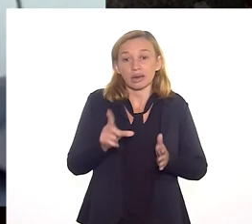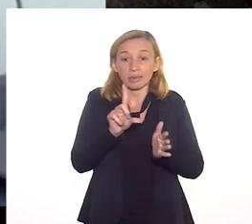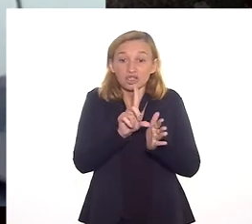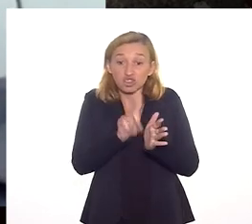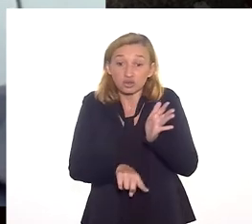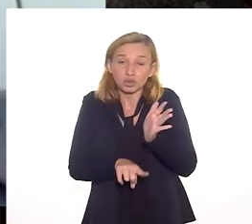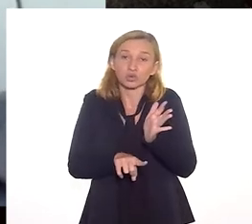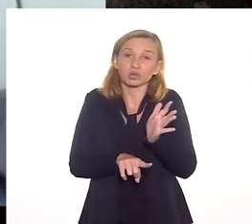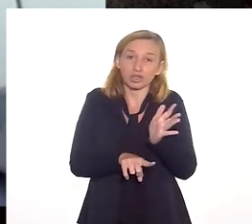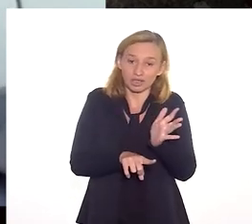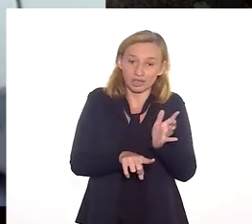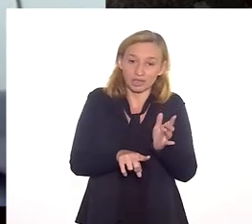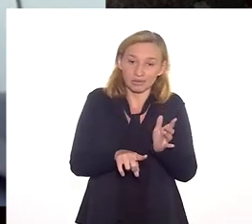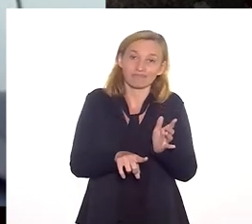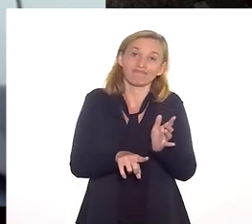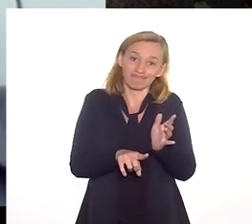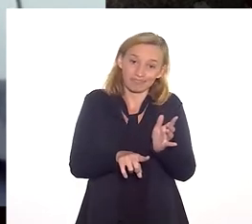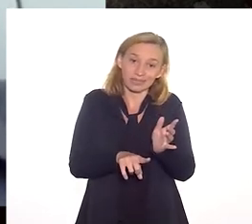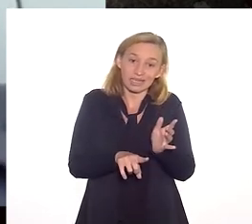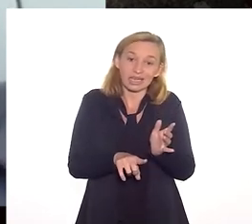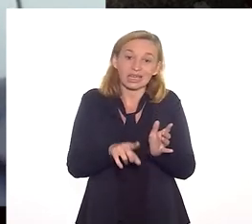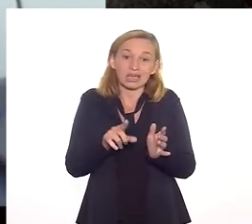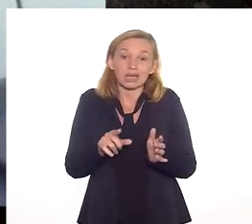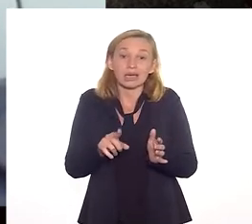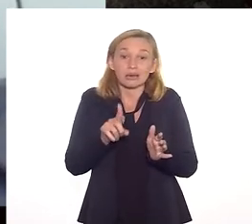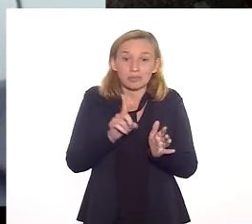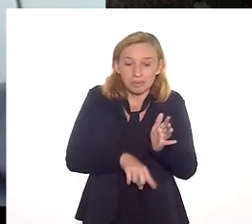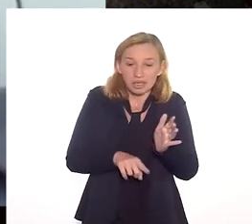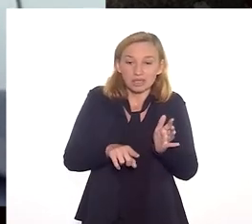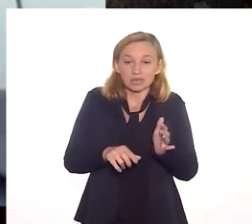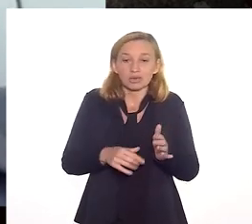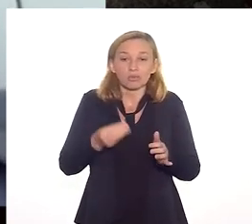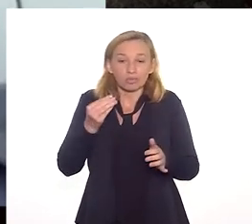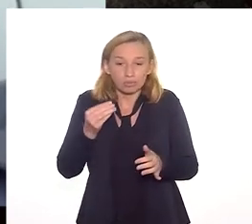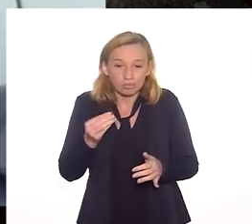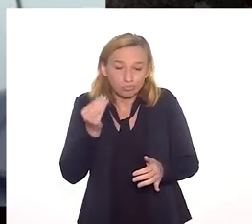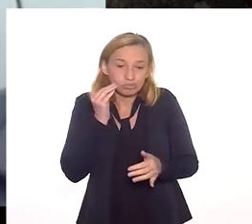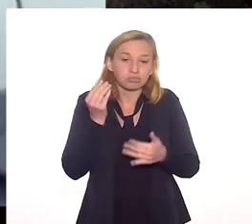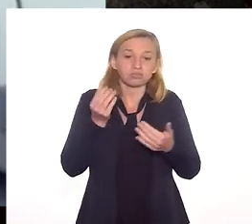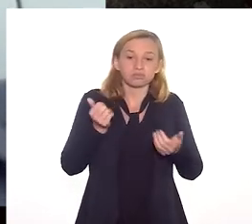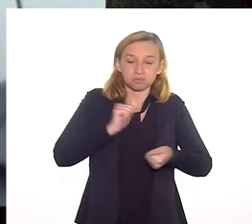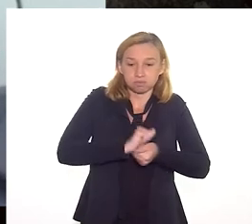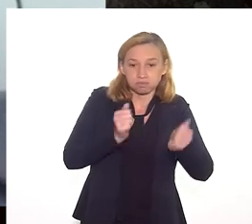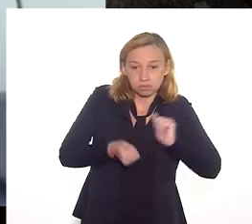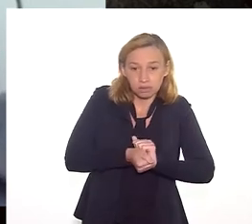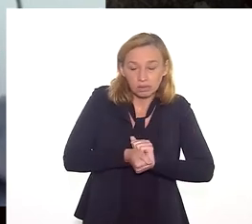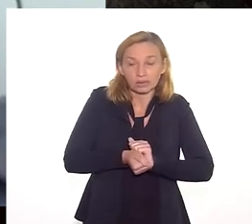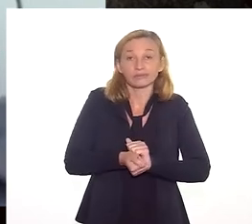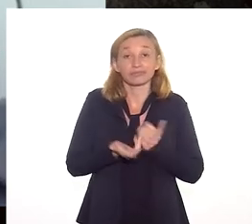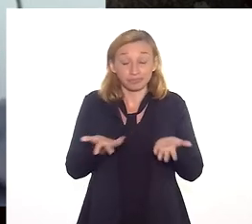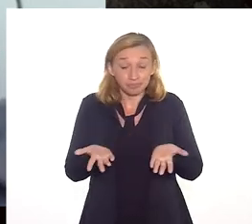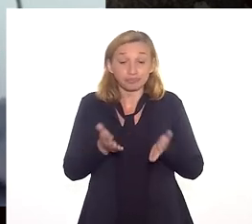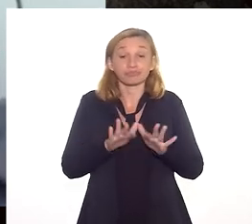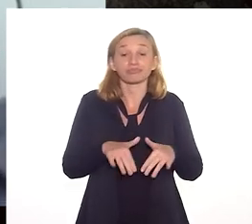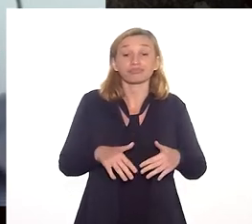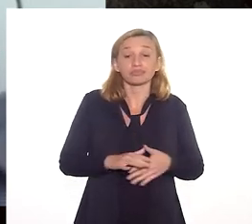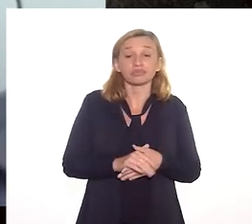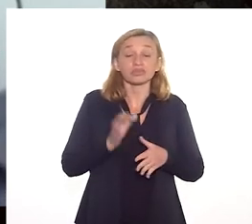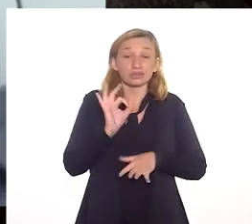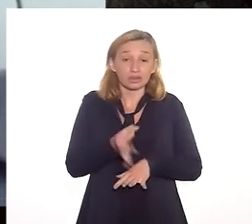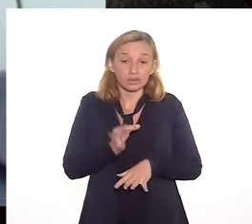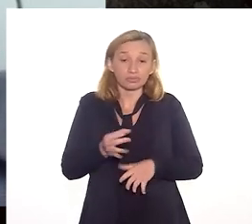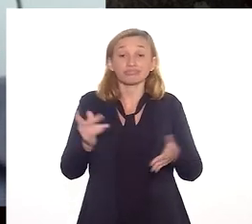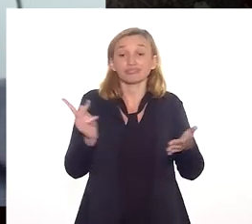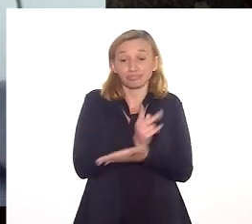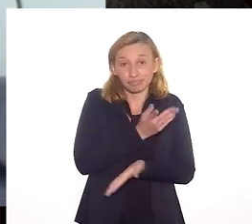multiplica menos, ele vai tendo menos chance de se adaptar. A adaptação do vírus passa por essa linha. Então,